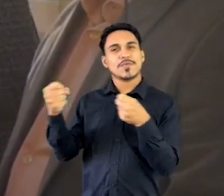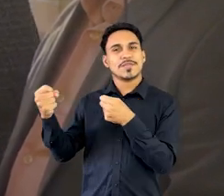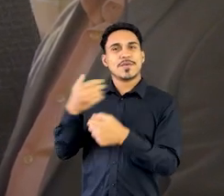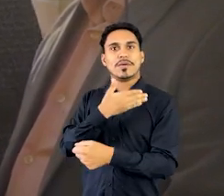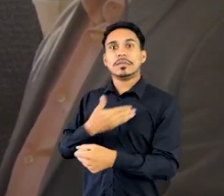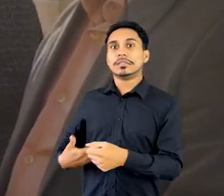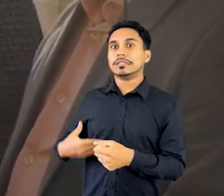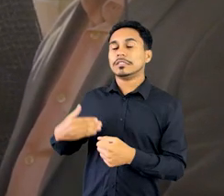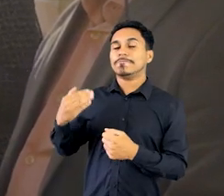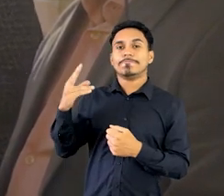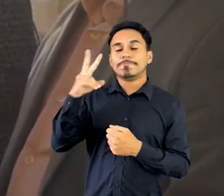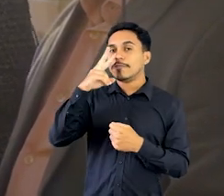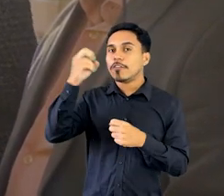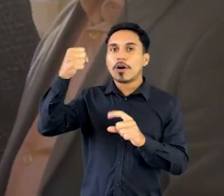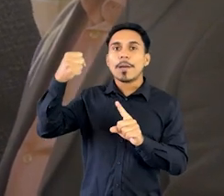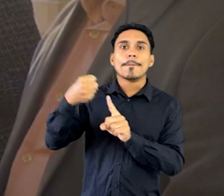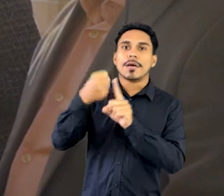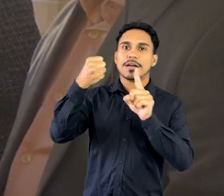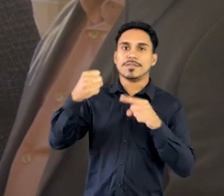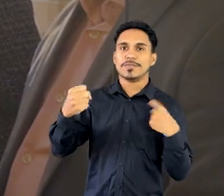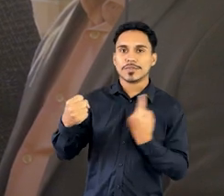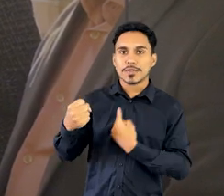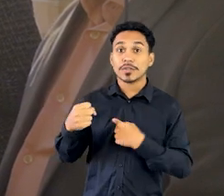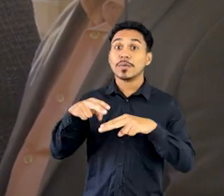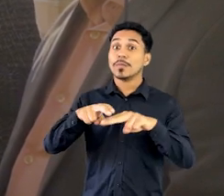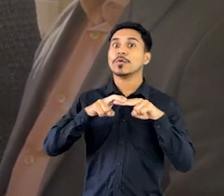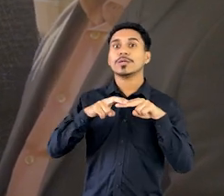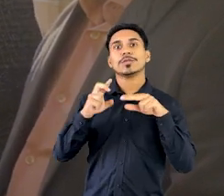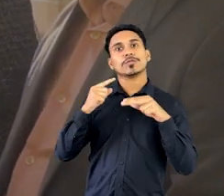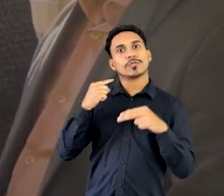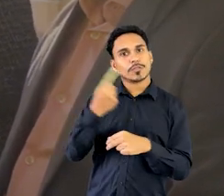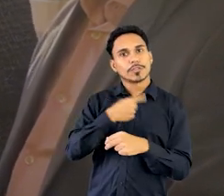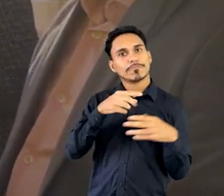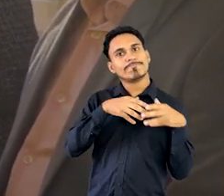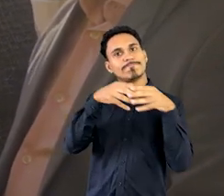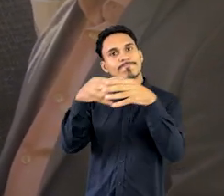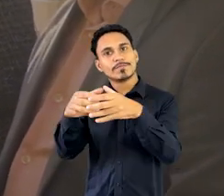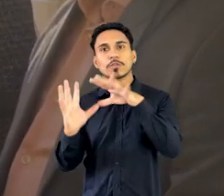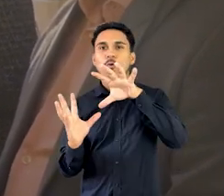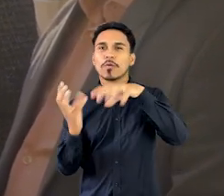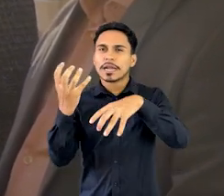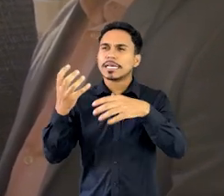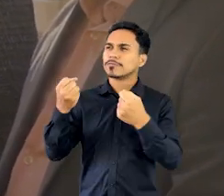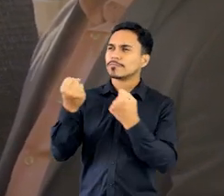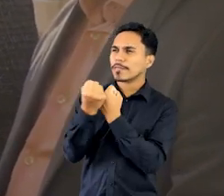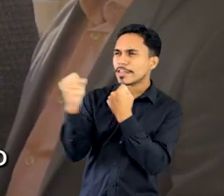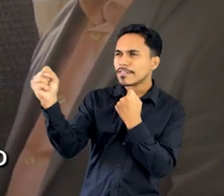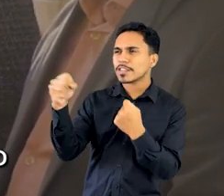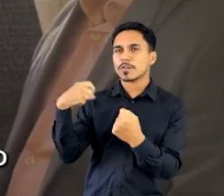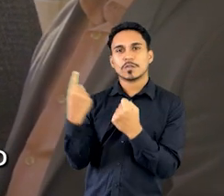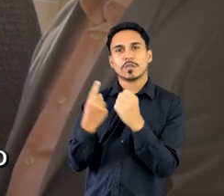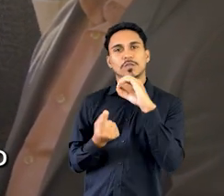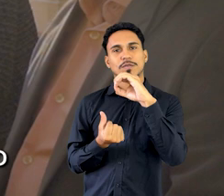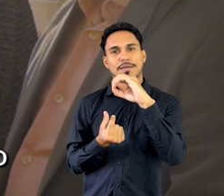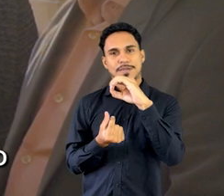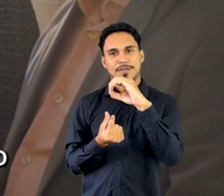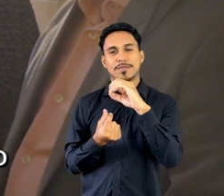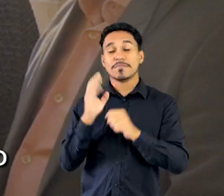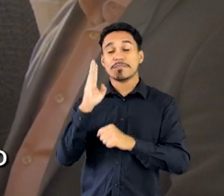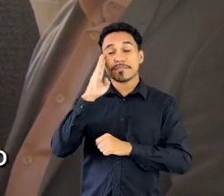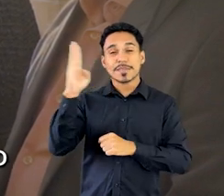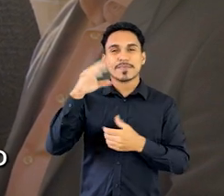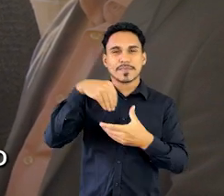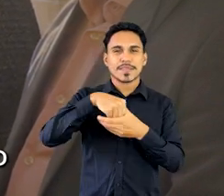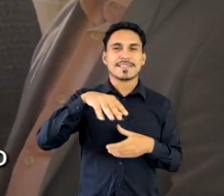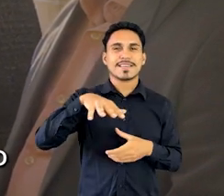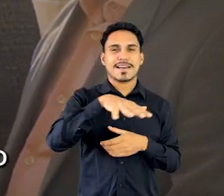decisão então assim a gente tem uma atuação muito forte dentro do congresso para falar de orçamento a gente atua no executivo mas principalmente no